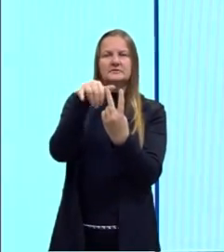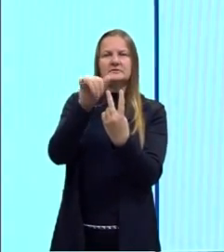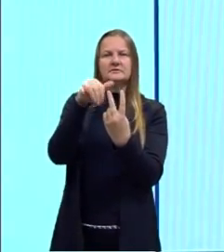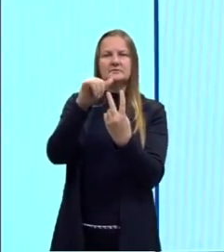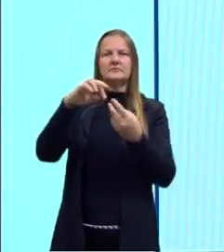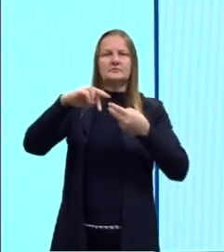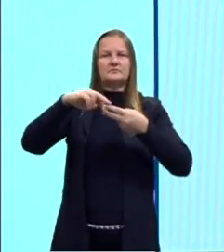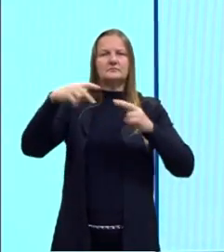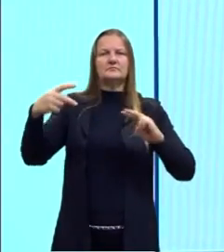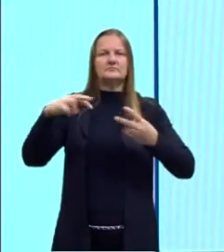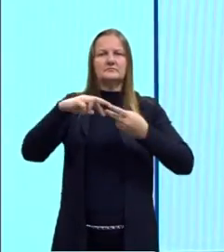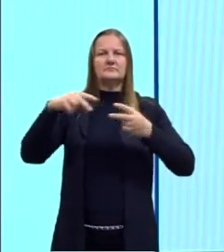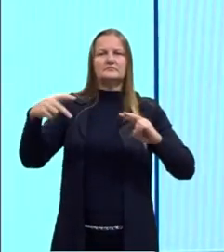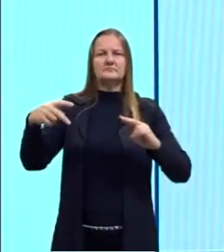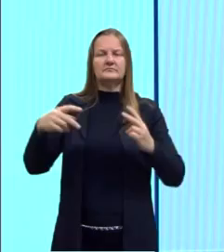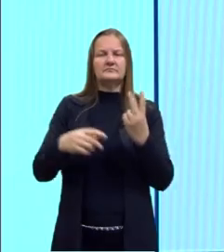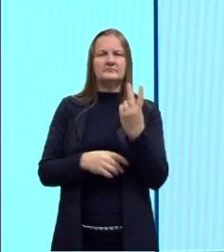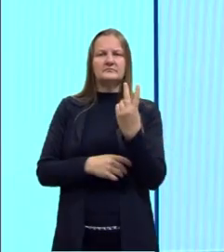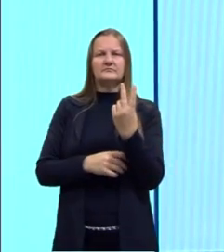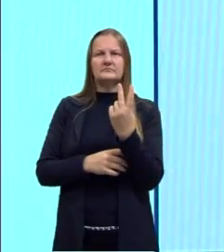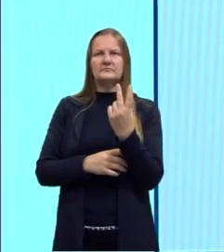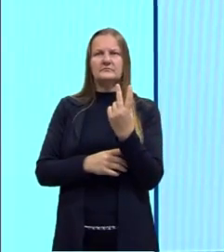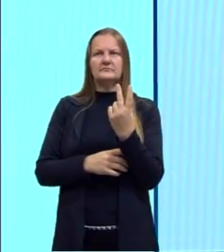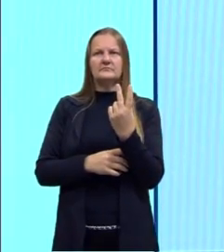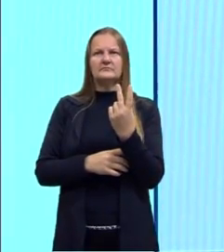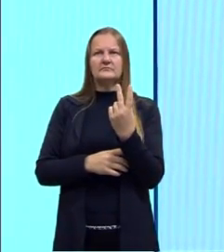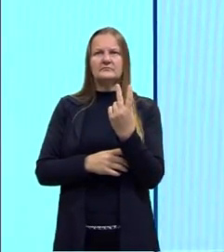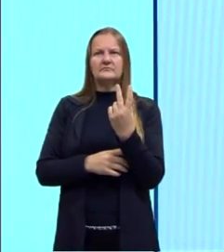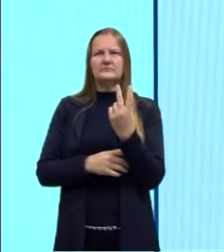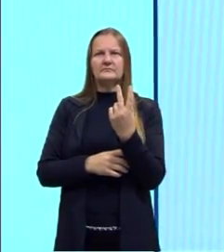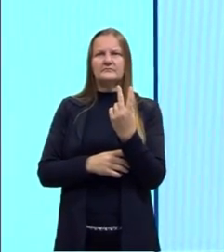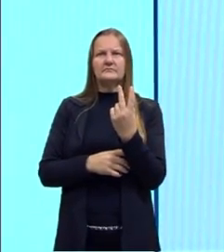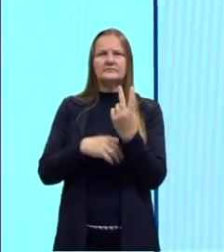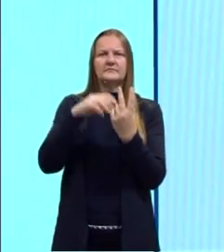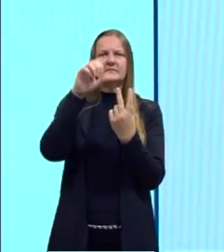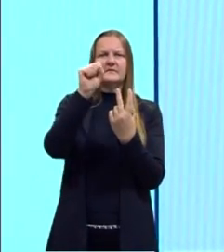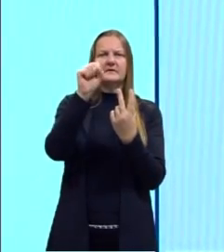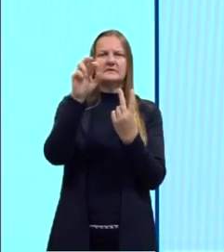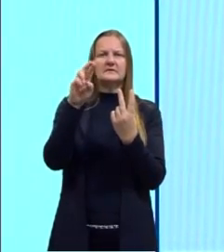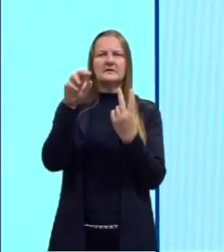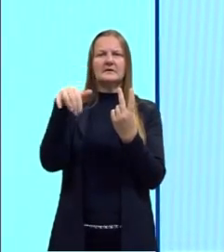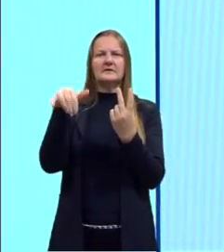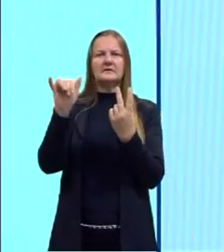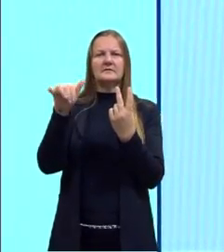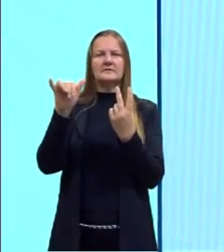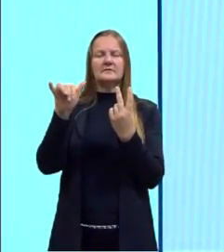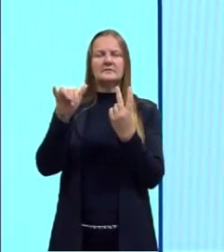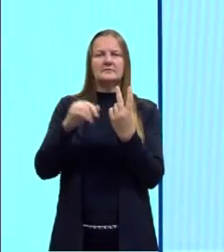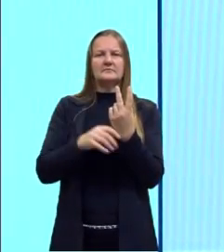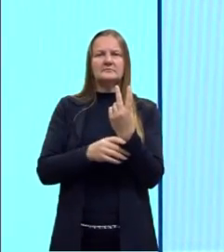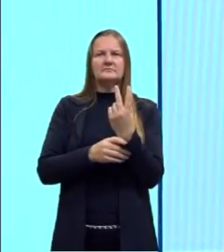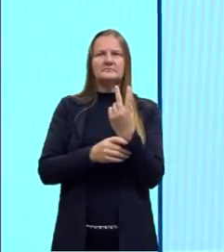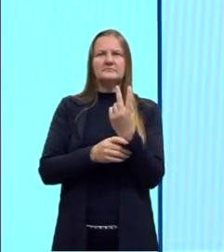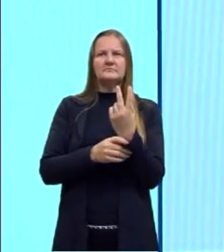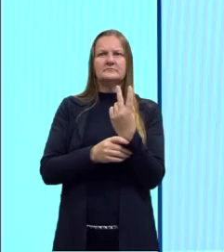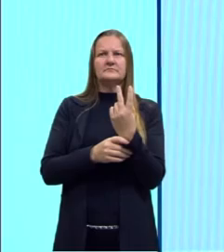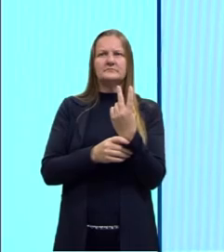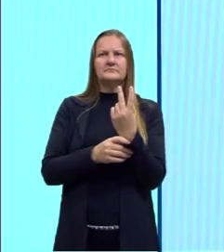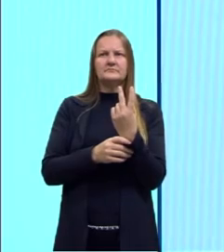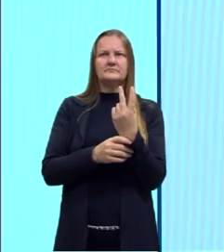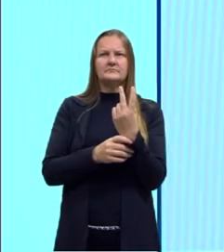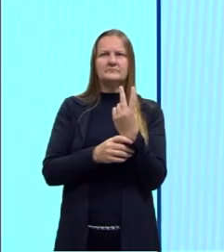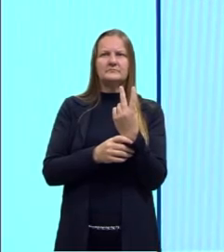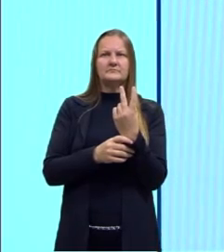certo par de cromossomos ali Tranquilo então aqui tem um sry esse Gene que é o